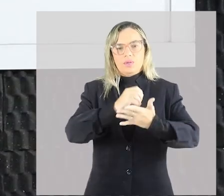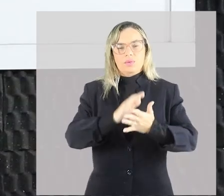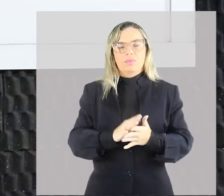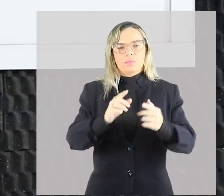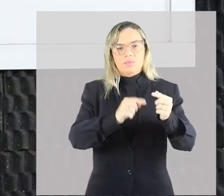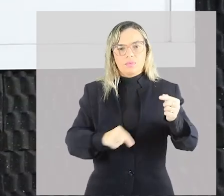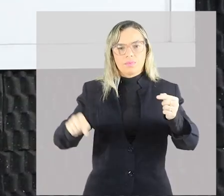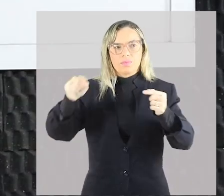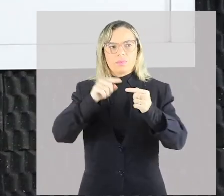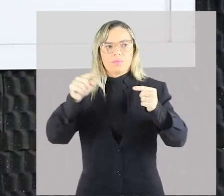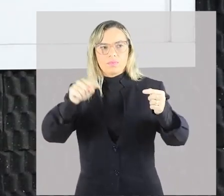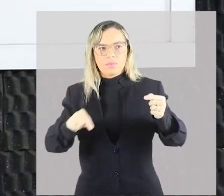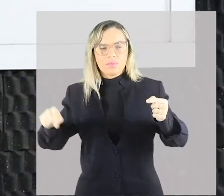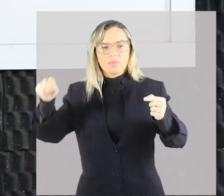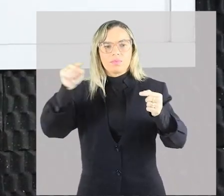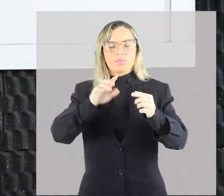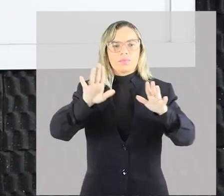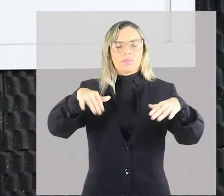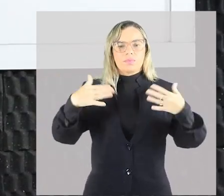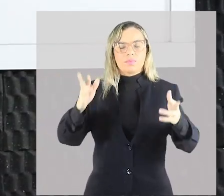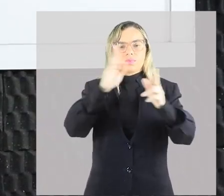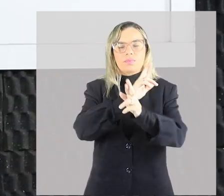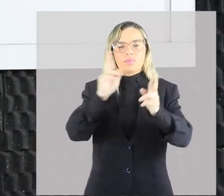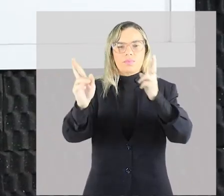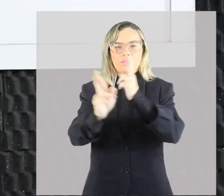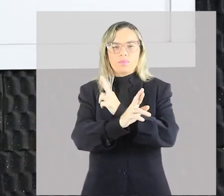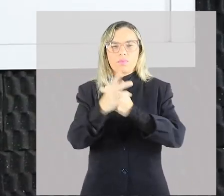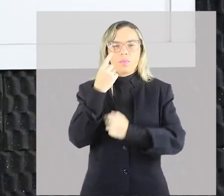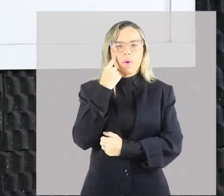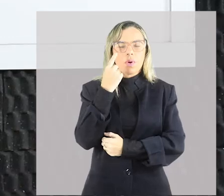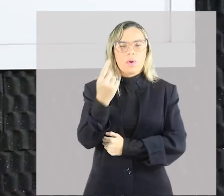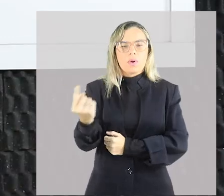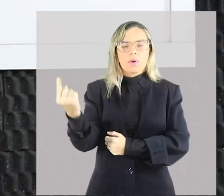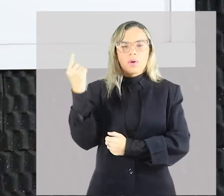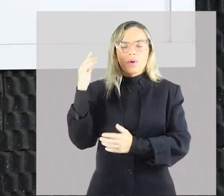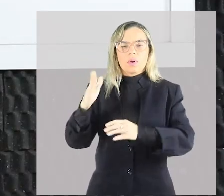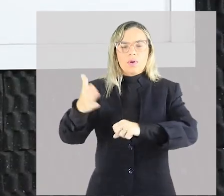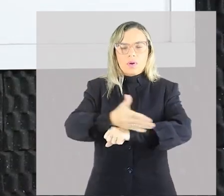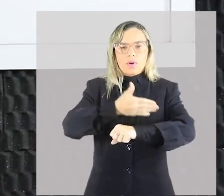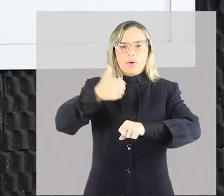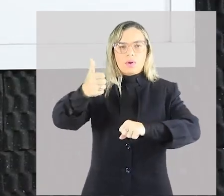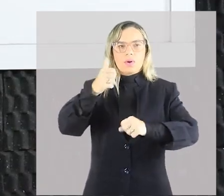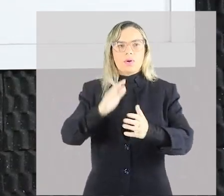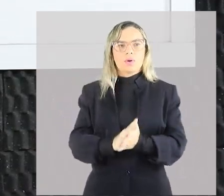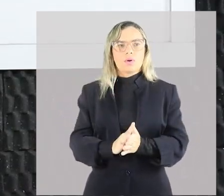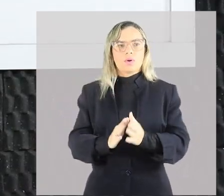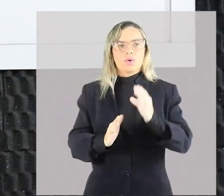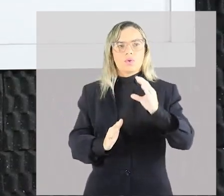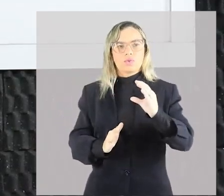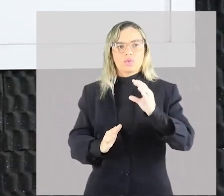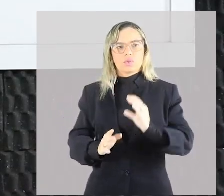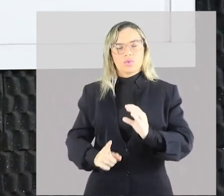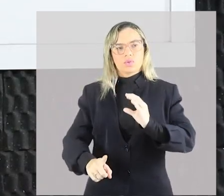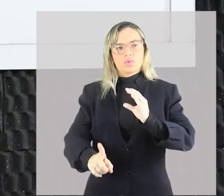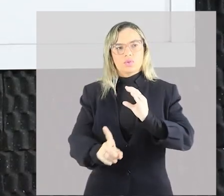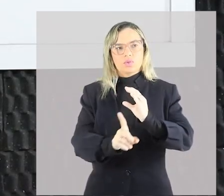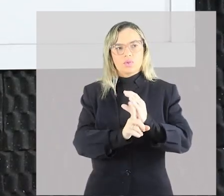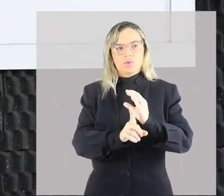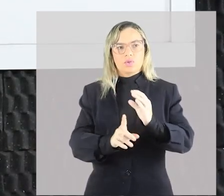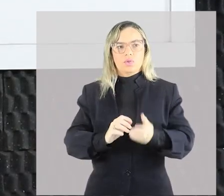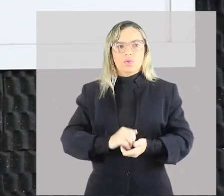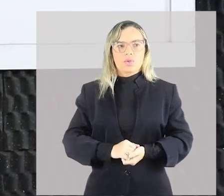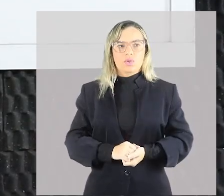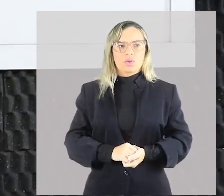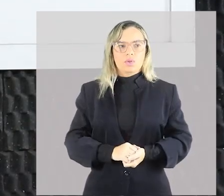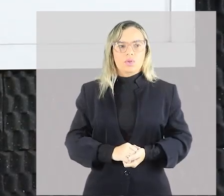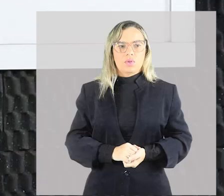a gente estabelecer essa relação e visualizar melhor essa relação de estar contido ou não estar contido. Veja só, vamos colocar